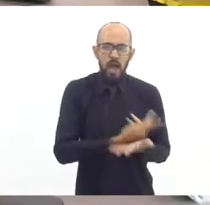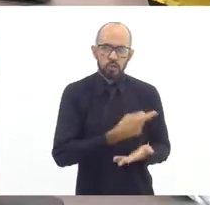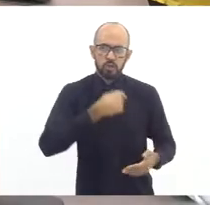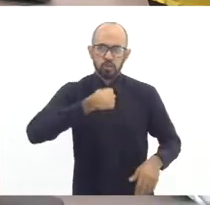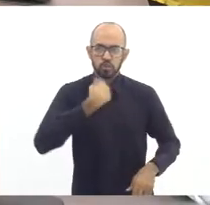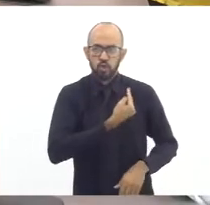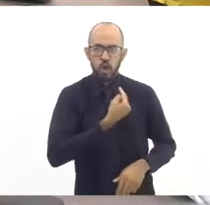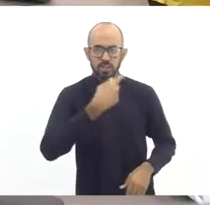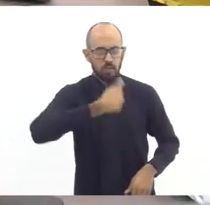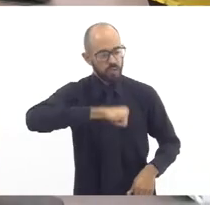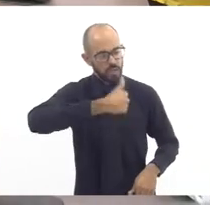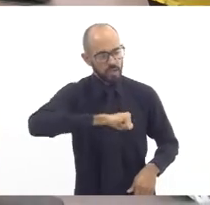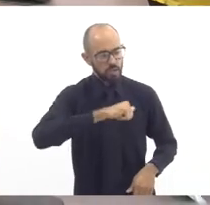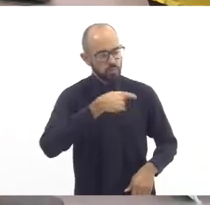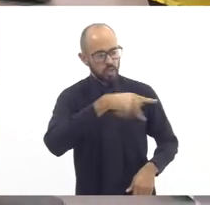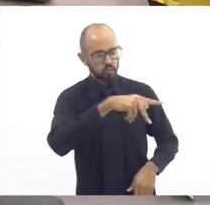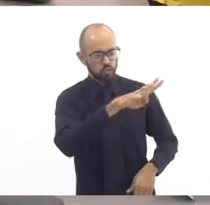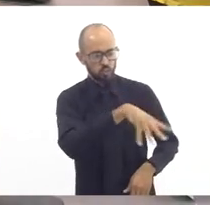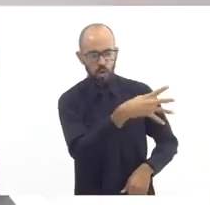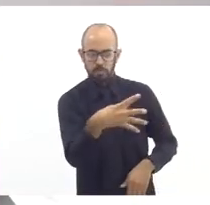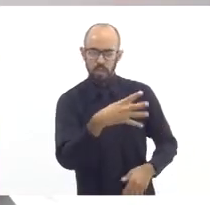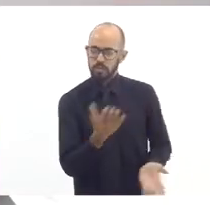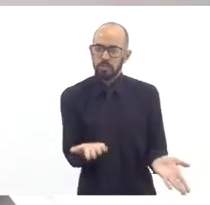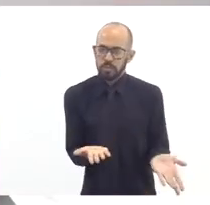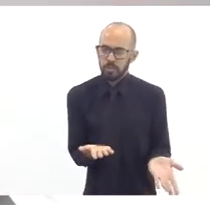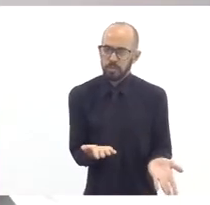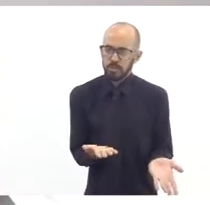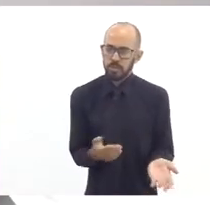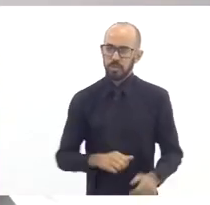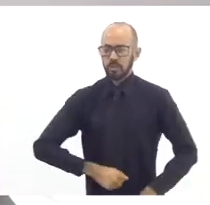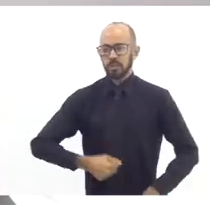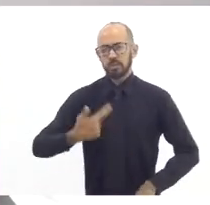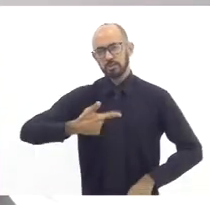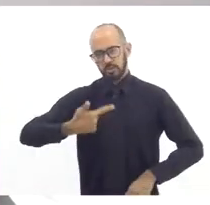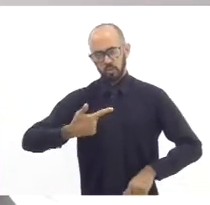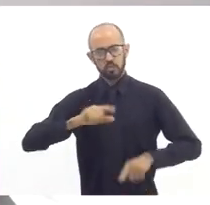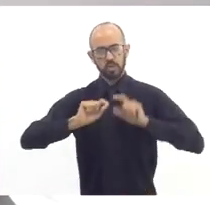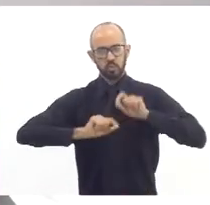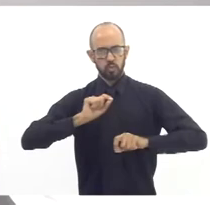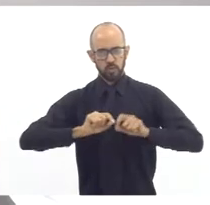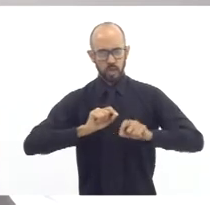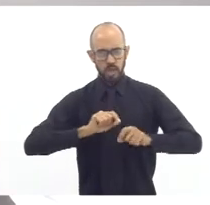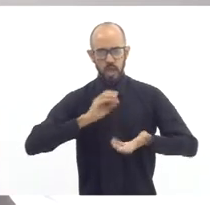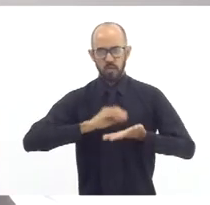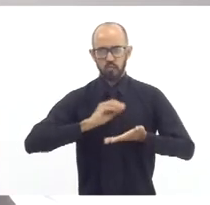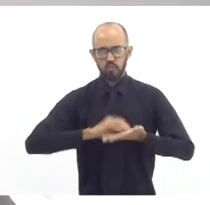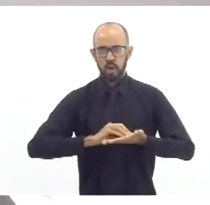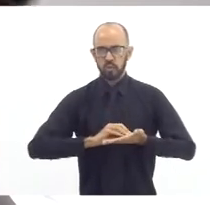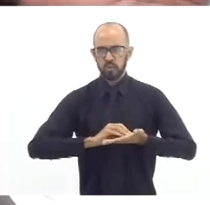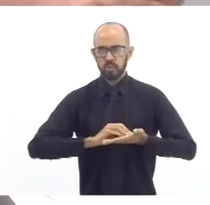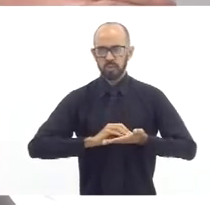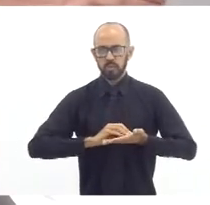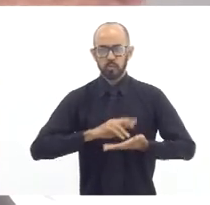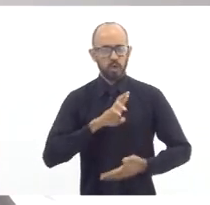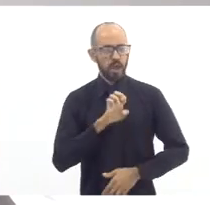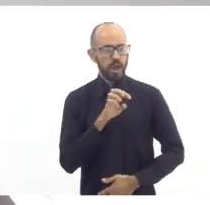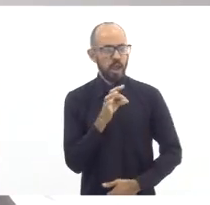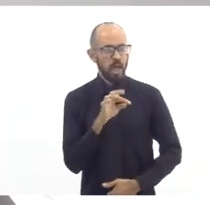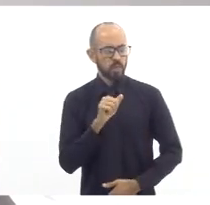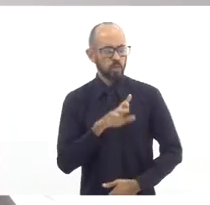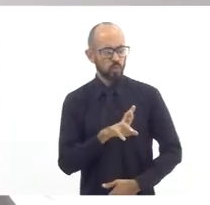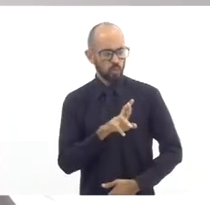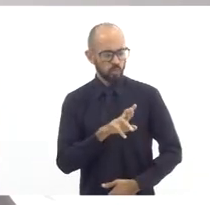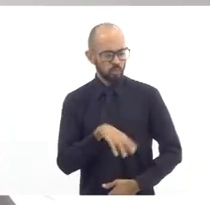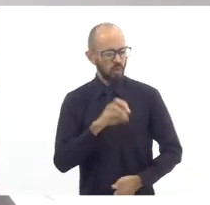encaminharam. Essa é a primeira questão. A segunda, a pendência do julgamento pelo relator. Desde 2017